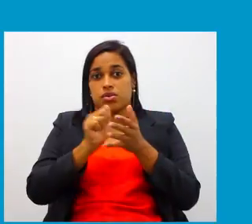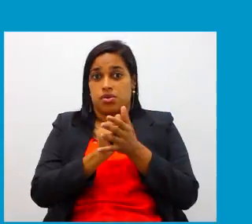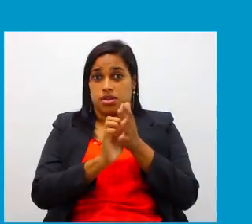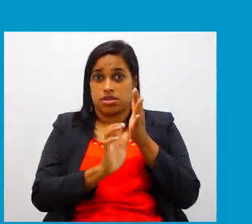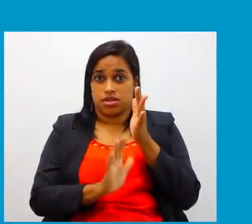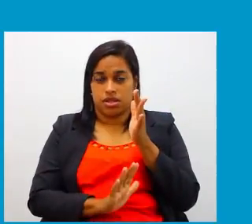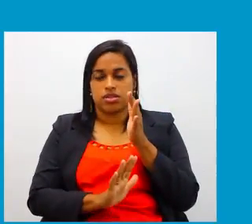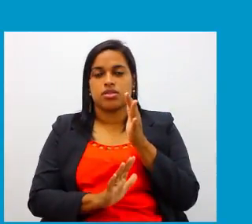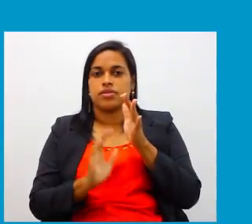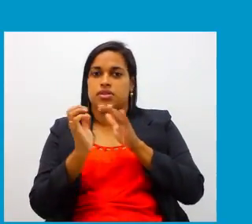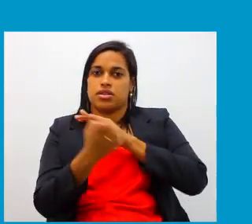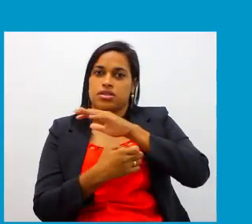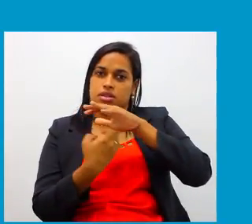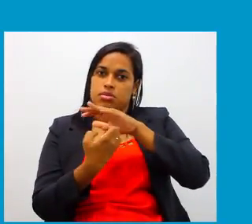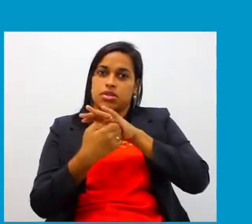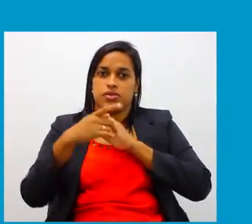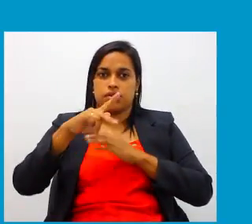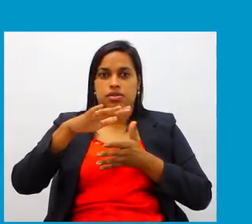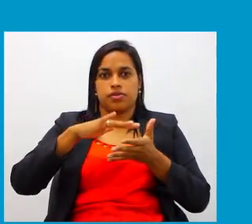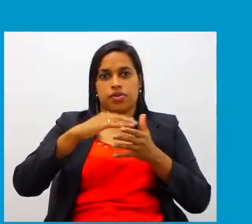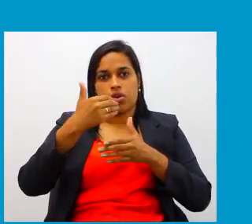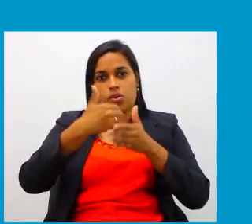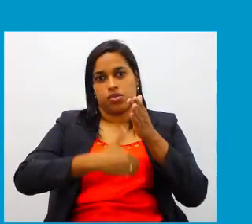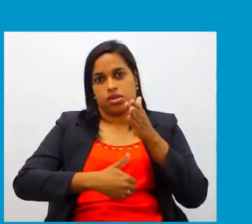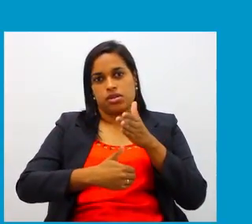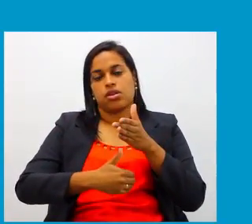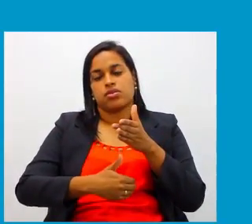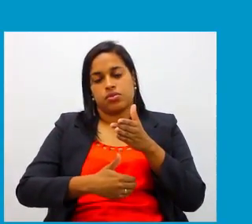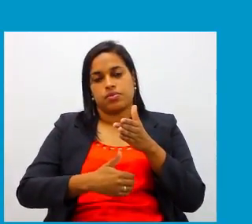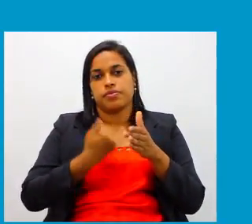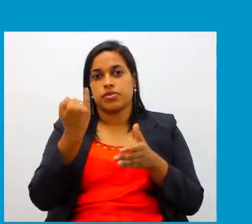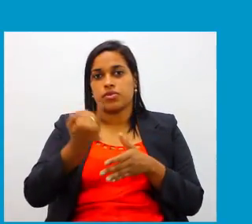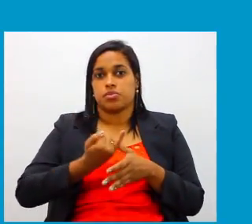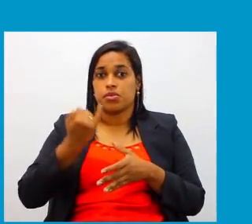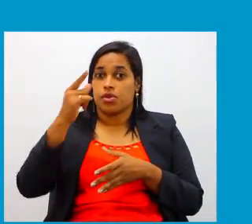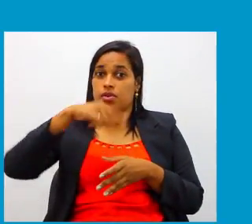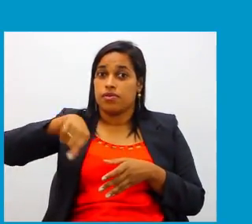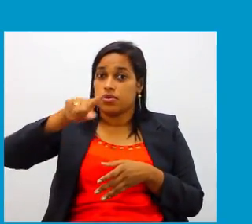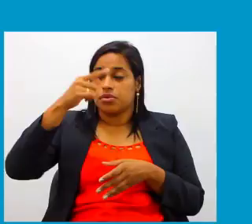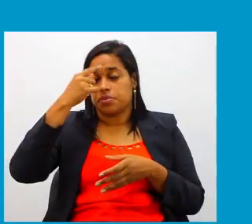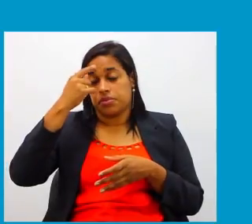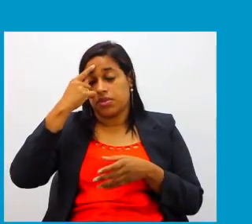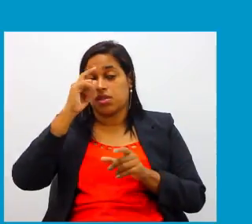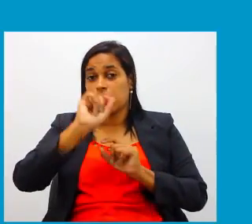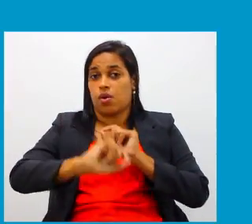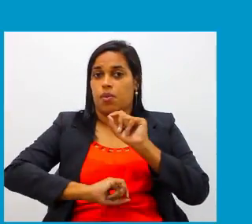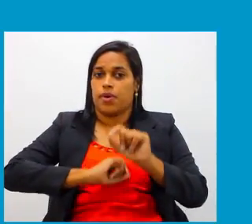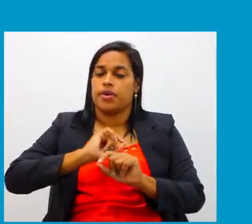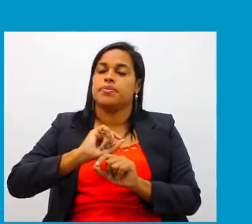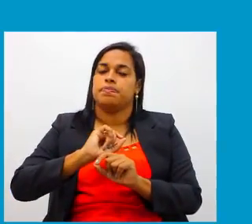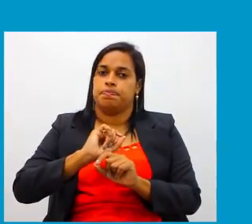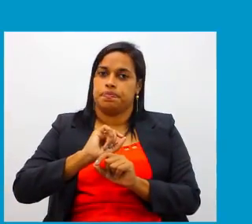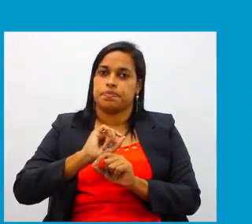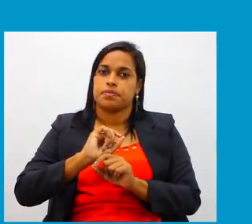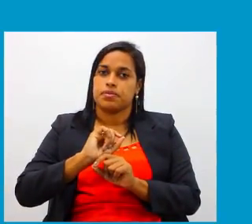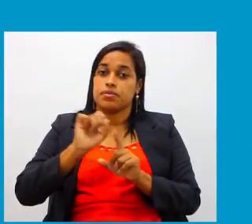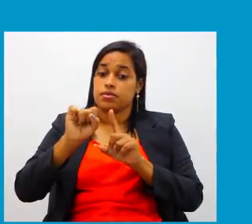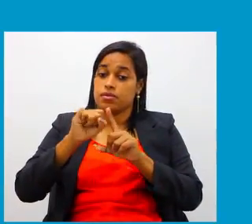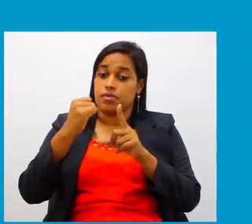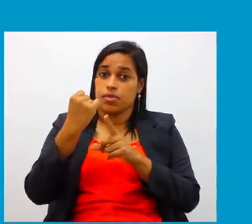sobre a atividade das empresas que você foi contratado. O importante é a gente pensar o seguinte, que as redes sociais